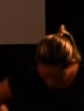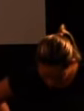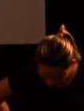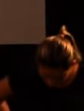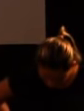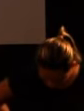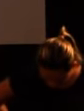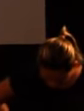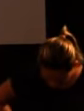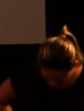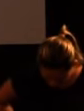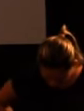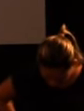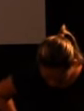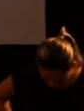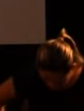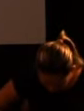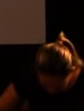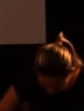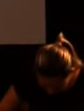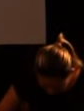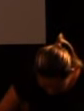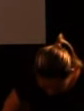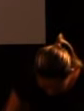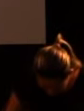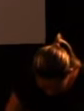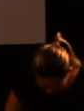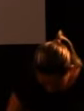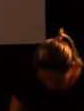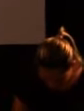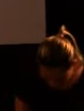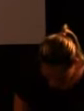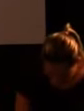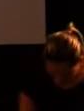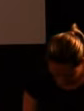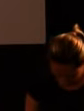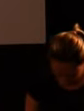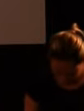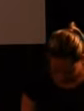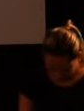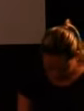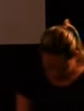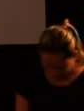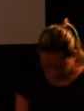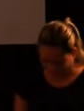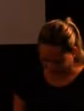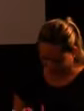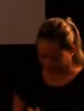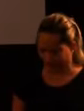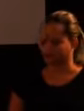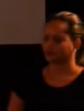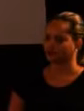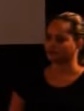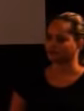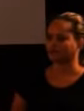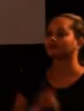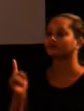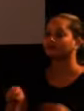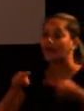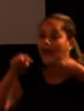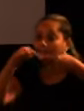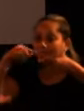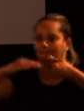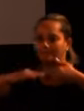e dá o pulo. Pode passar. Pronto. O que é que ocorre aqui? Na primeira faixa é